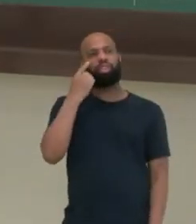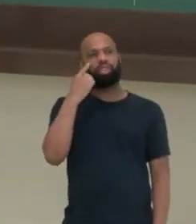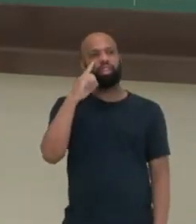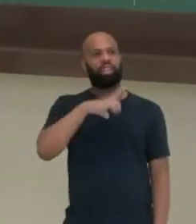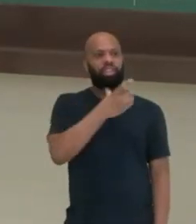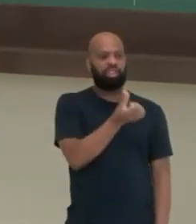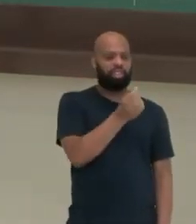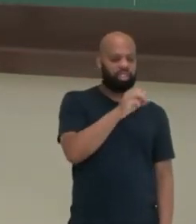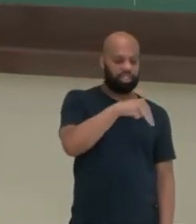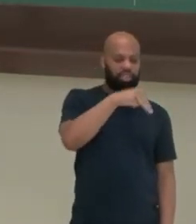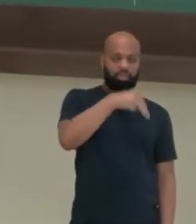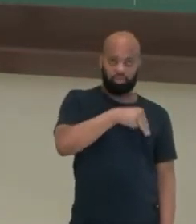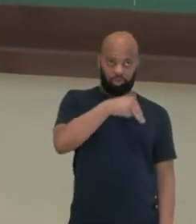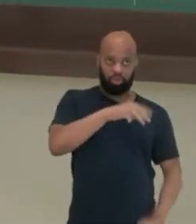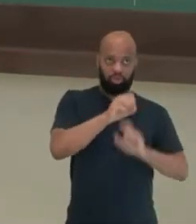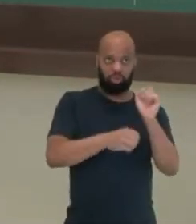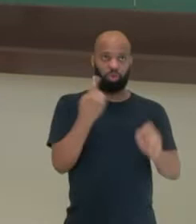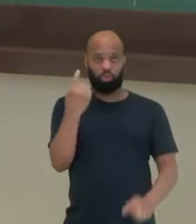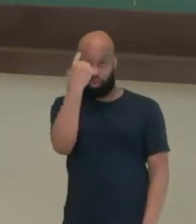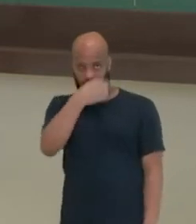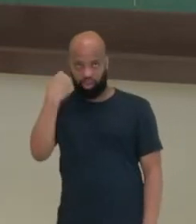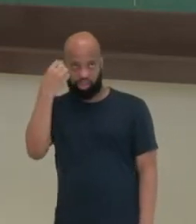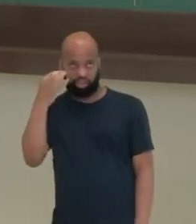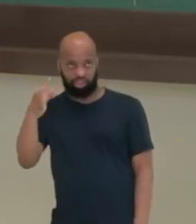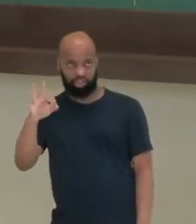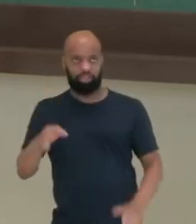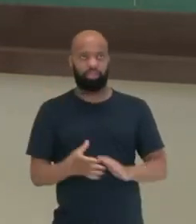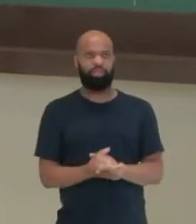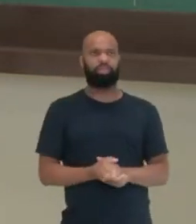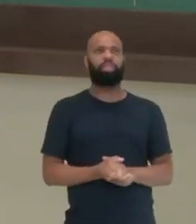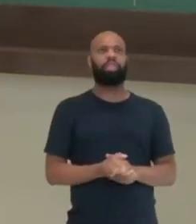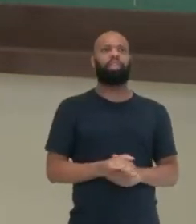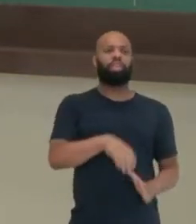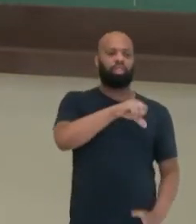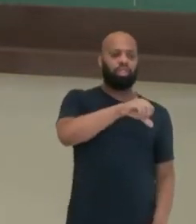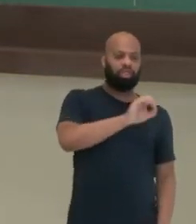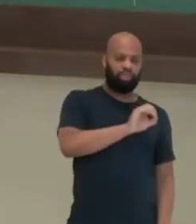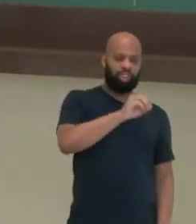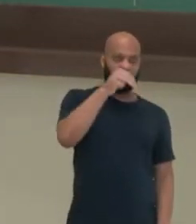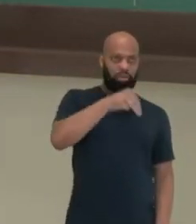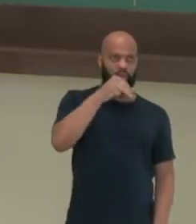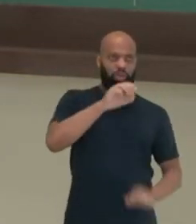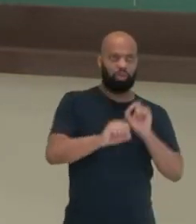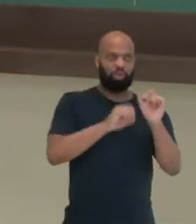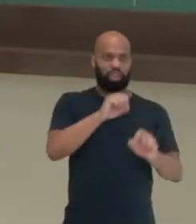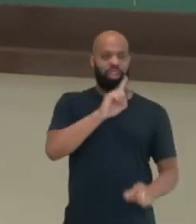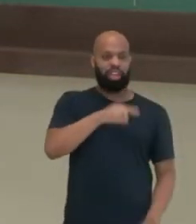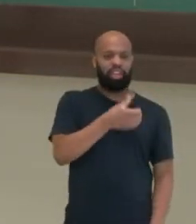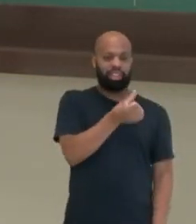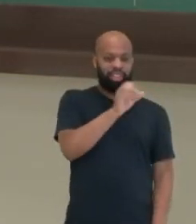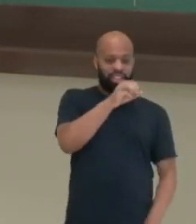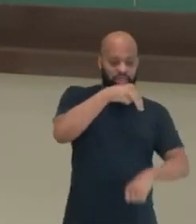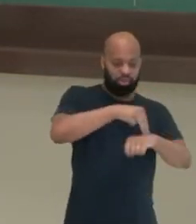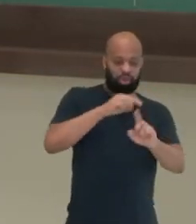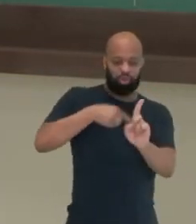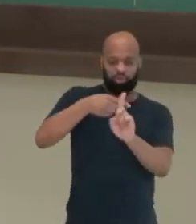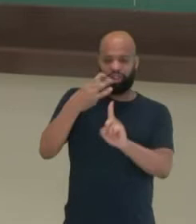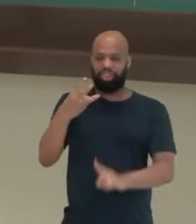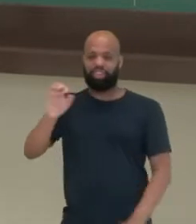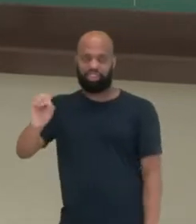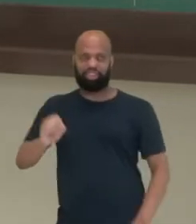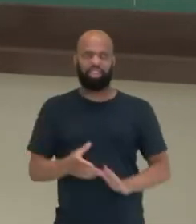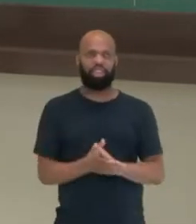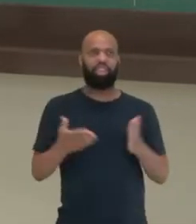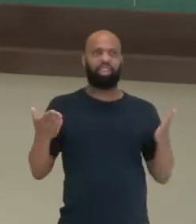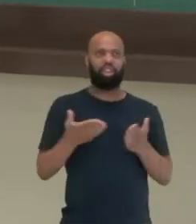60 minutos é 1 hora, beleza? 90 minutos, gente, é 60 minutos mais 30.